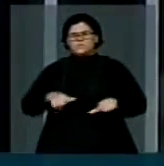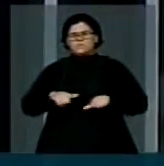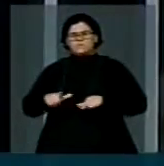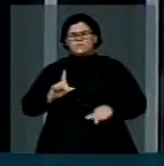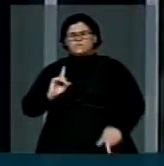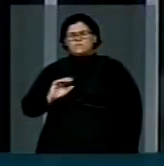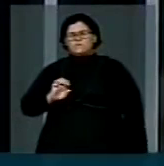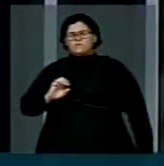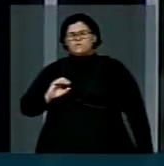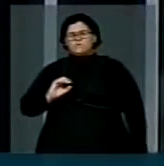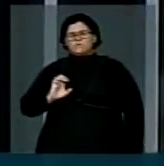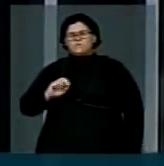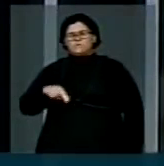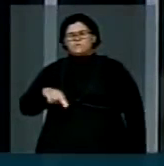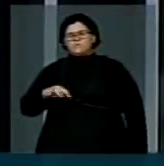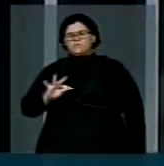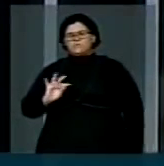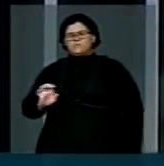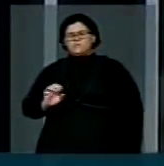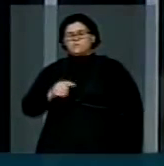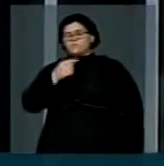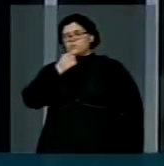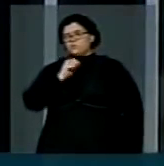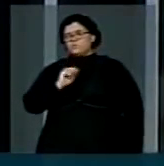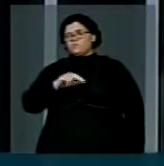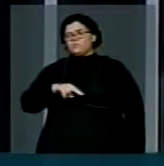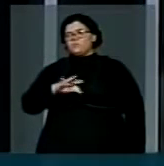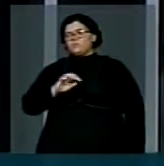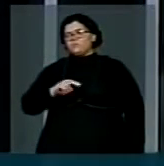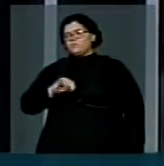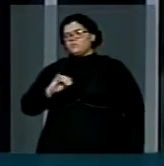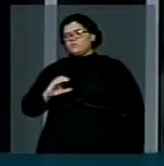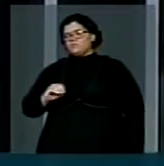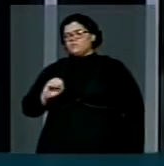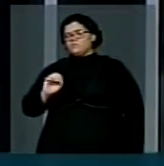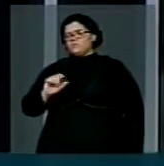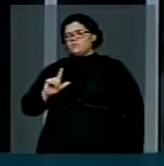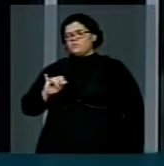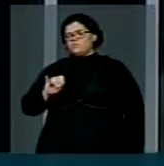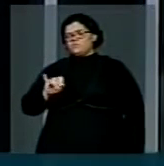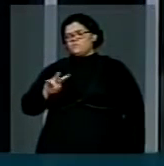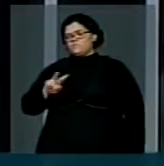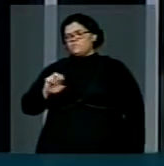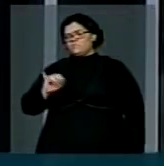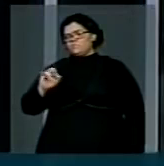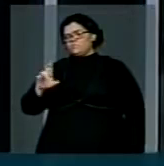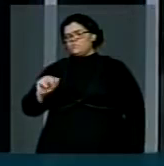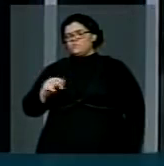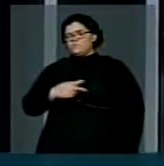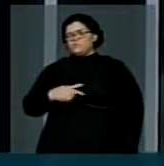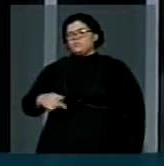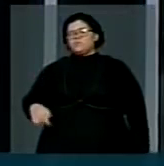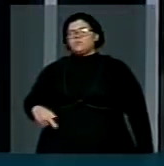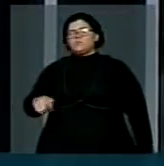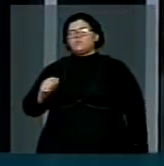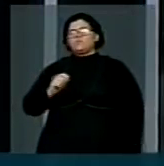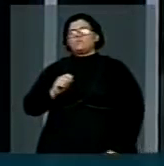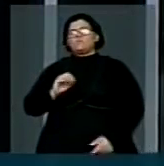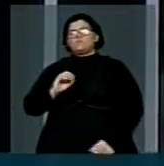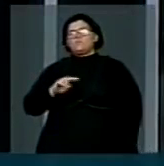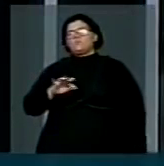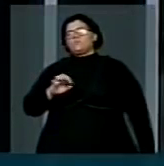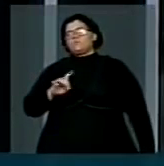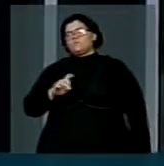Diz o Antônio Oliveira Santos, presidente da Confederação Nacional de Comércio de Bens e Serviços e